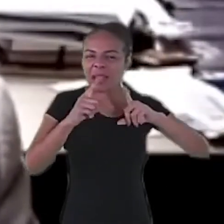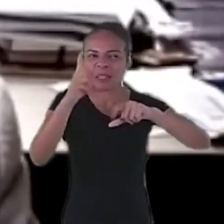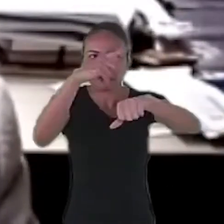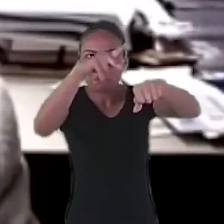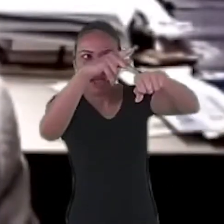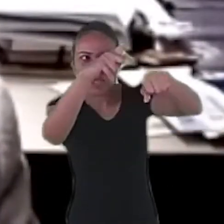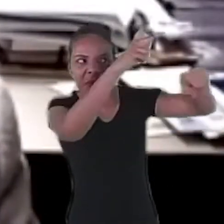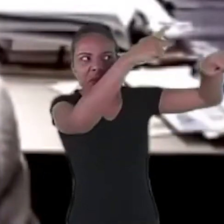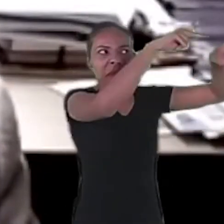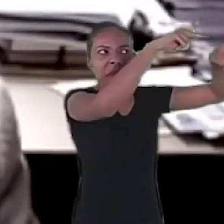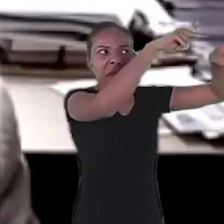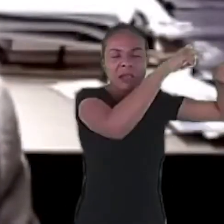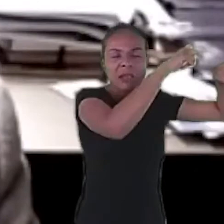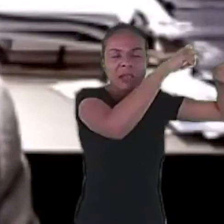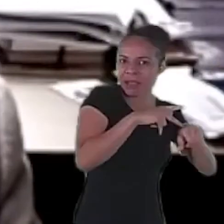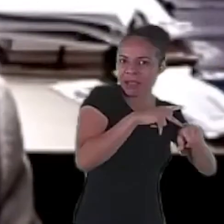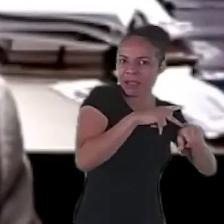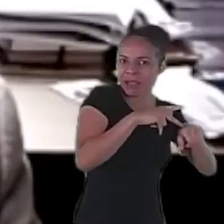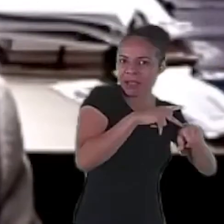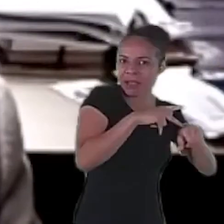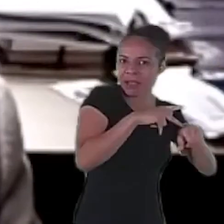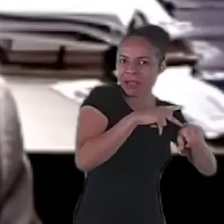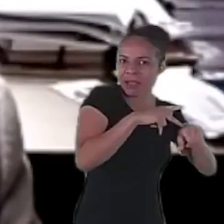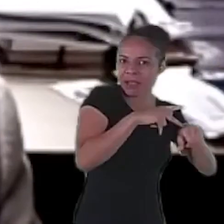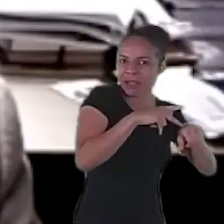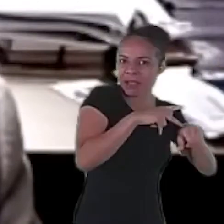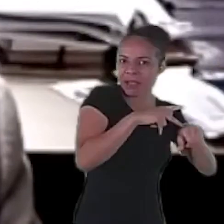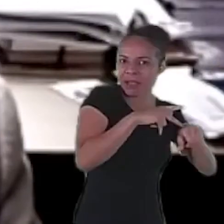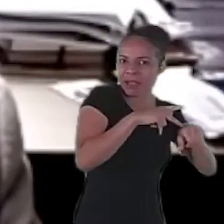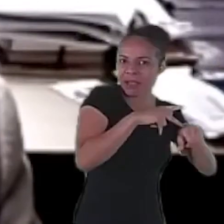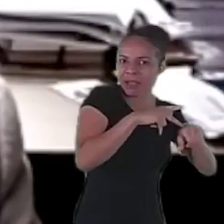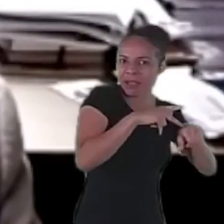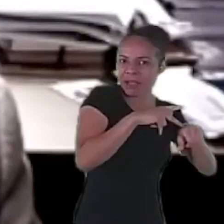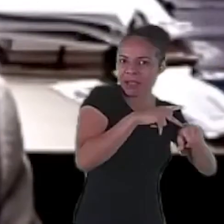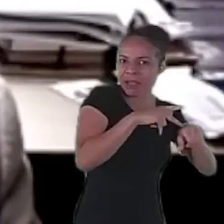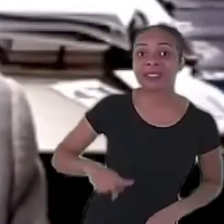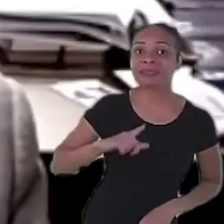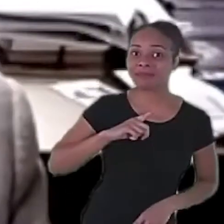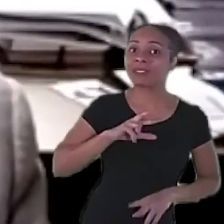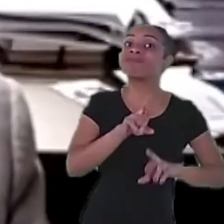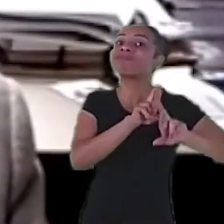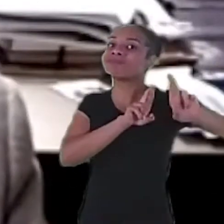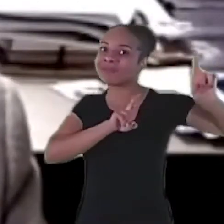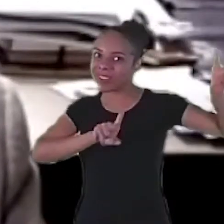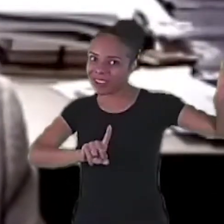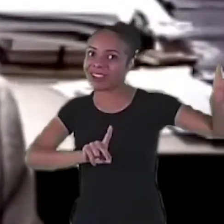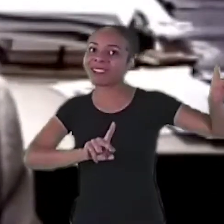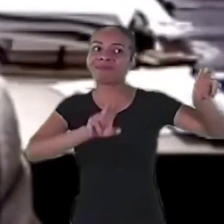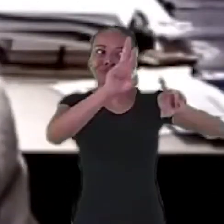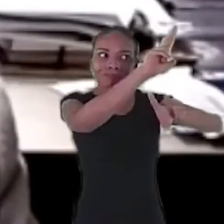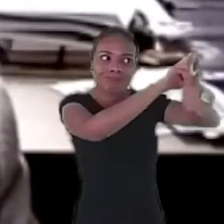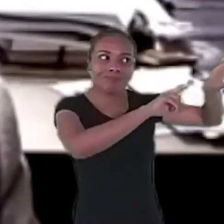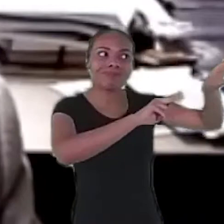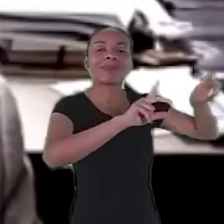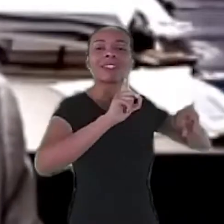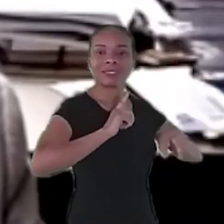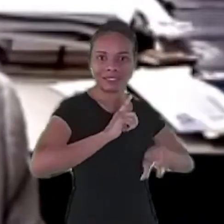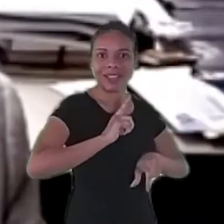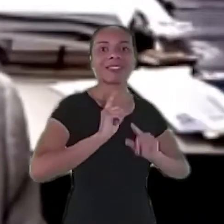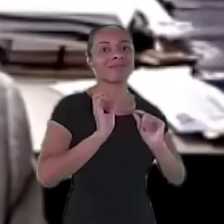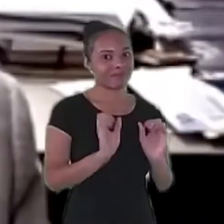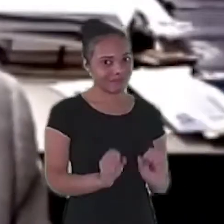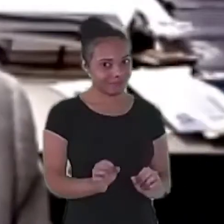deles. A China tem alguma coisa que o Barreto pode explorar melhor. Eles têm uma